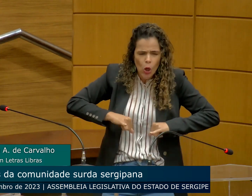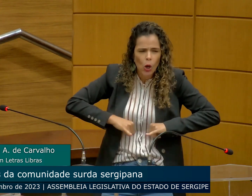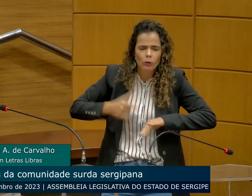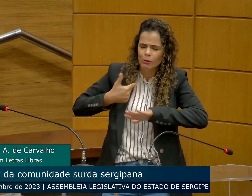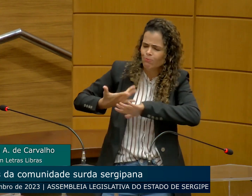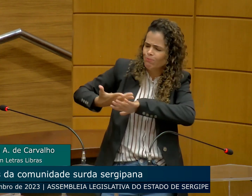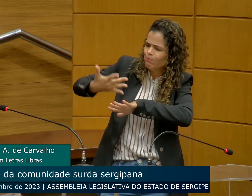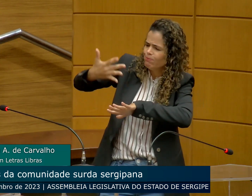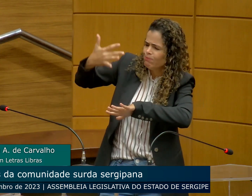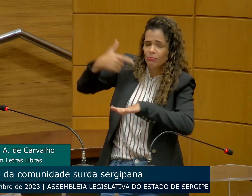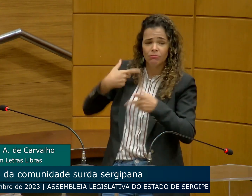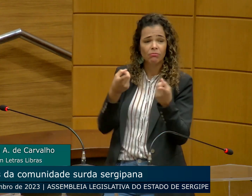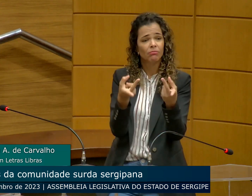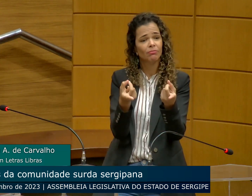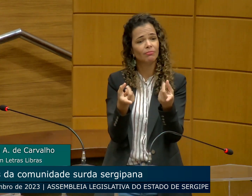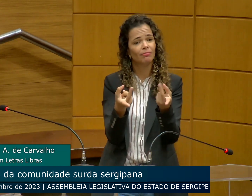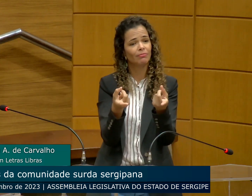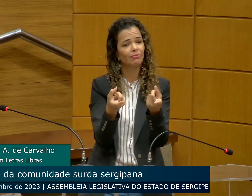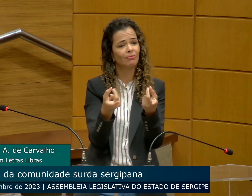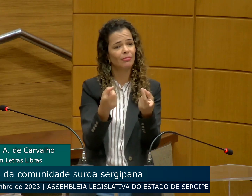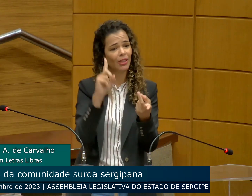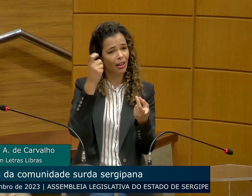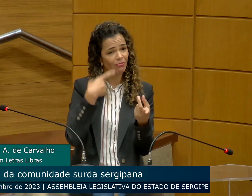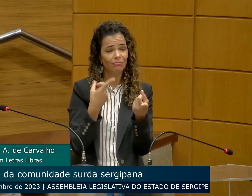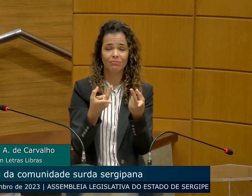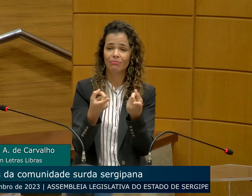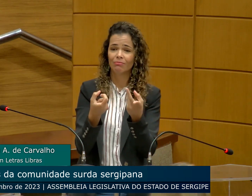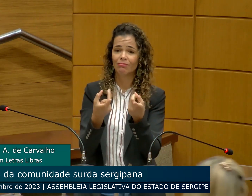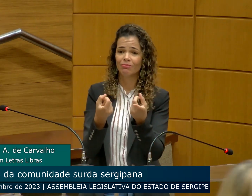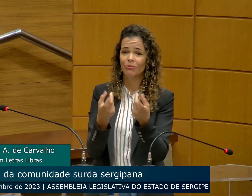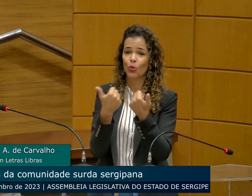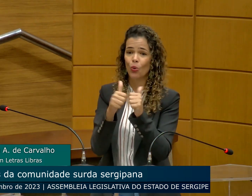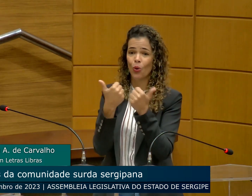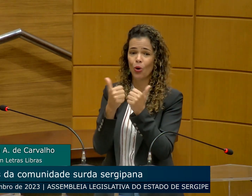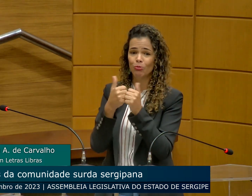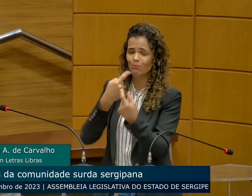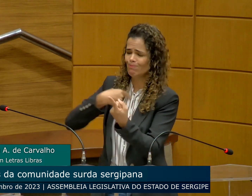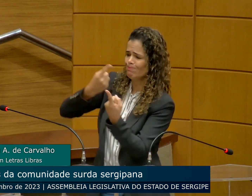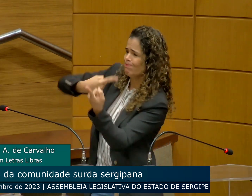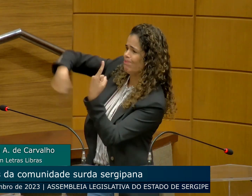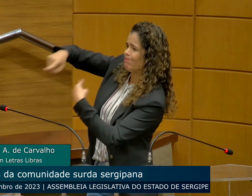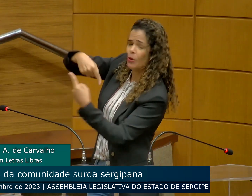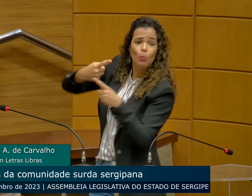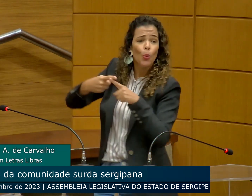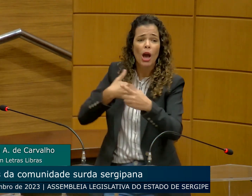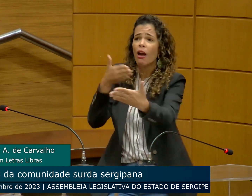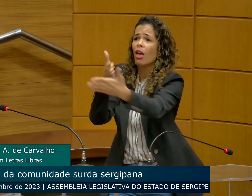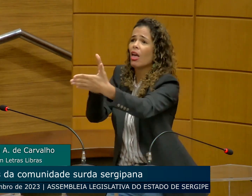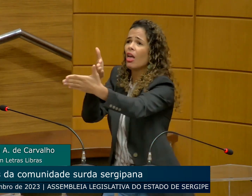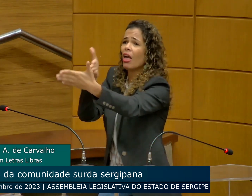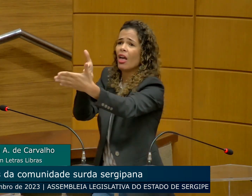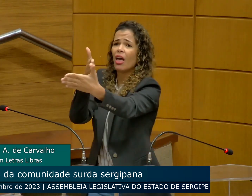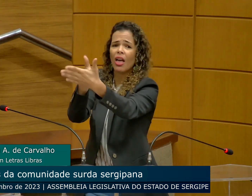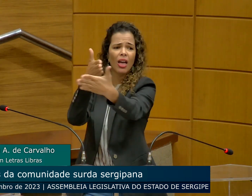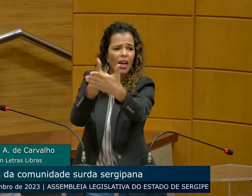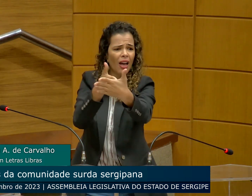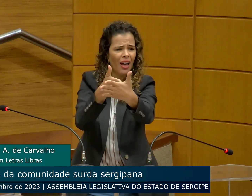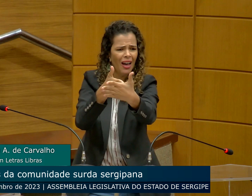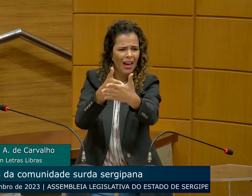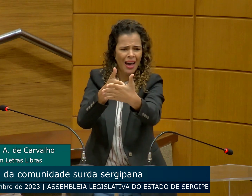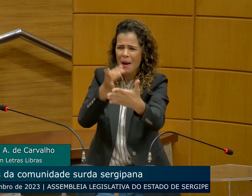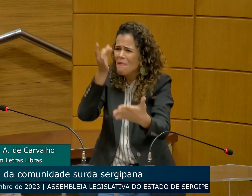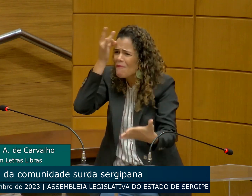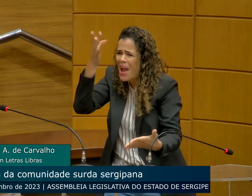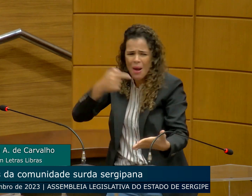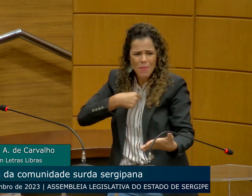E aí eu sofri, gente, estudei, né, um tempo atrás, comecei a vender nos ônibus, né?